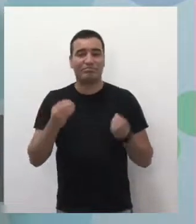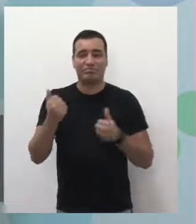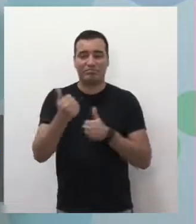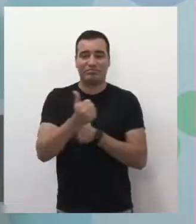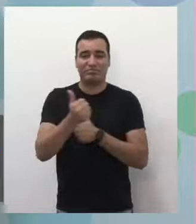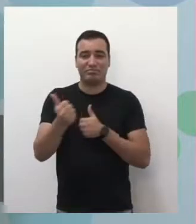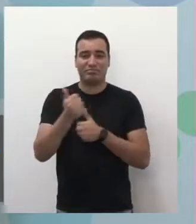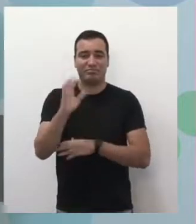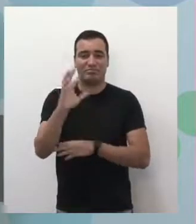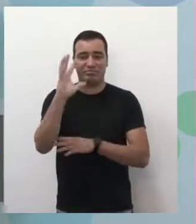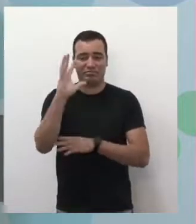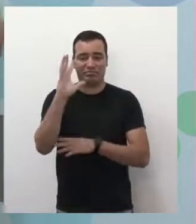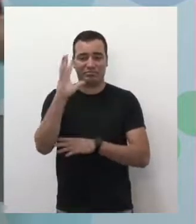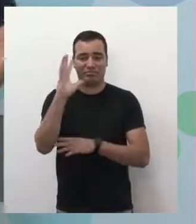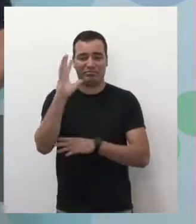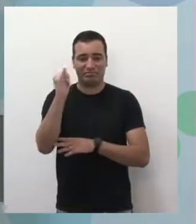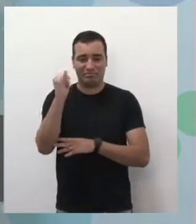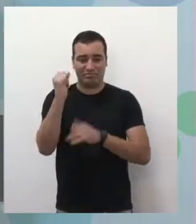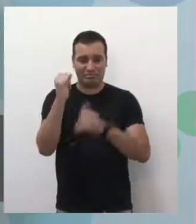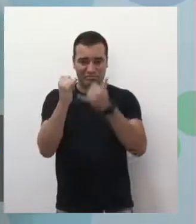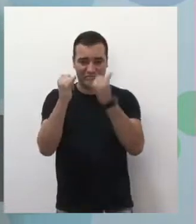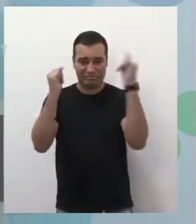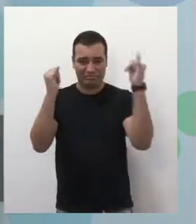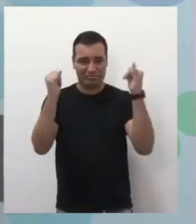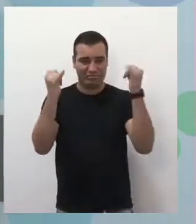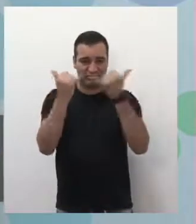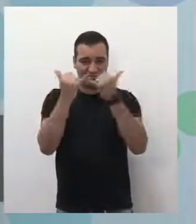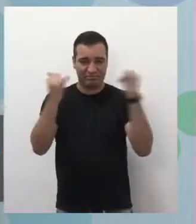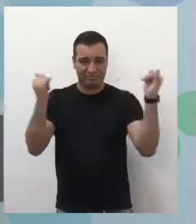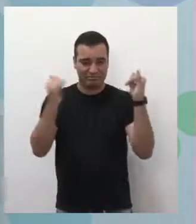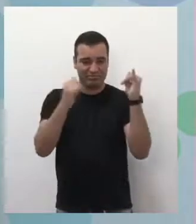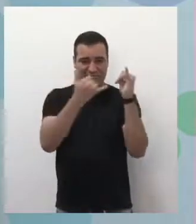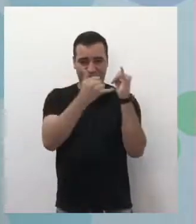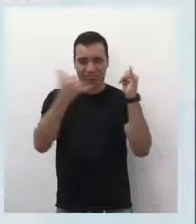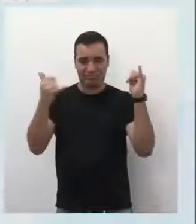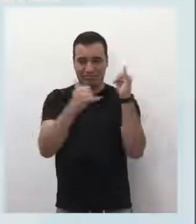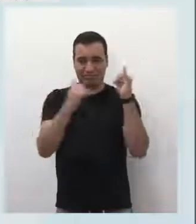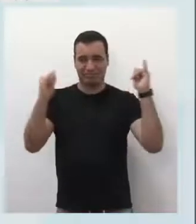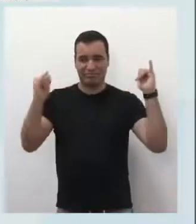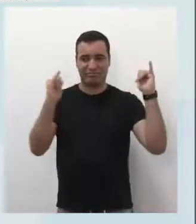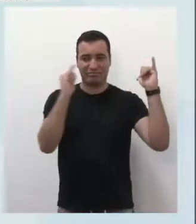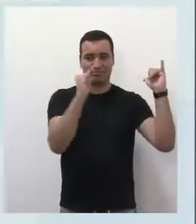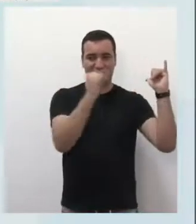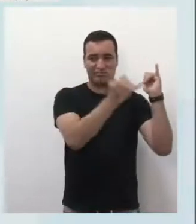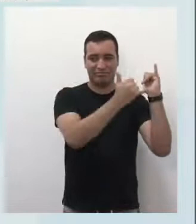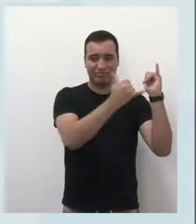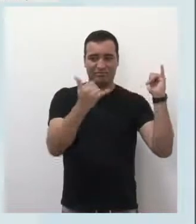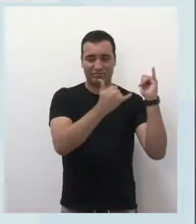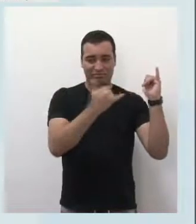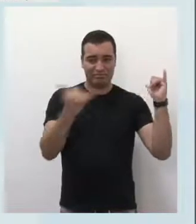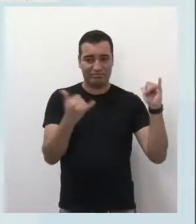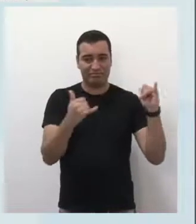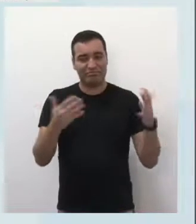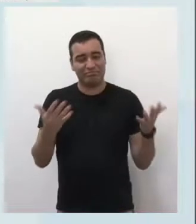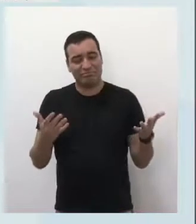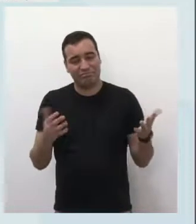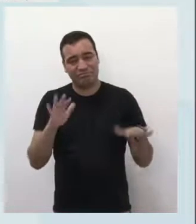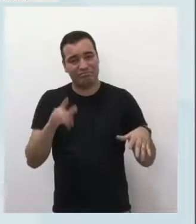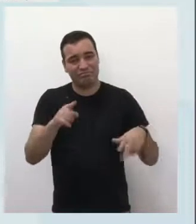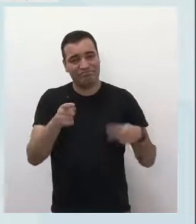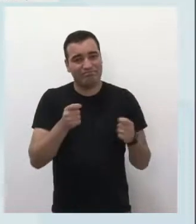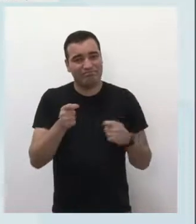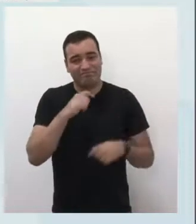Um pouco você tem controle, a outra parte você não tem. Tá bom? Ó, eu fiz o seguinte, como eu tenho que multiplicar isso, multiplicar por isso daqui